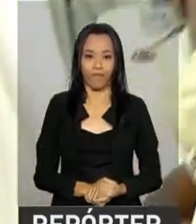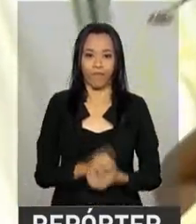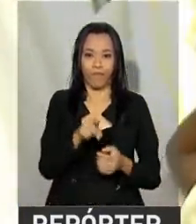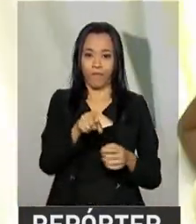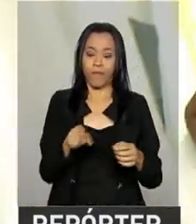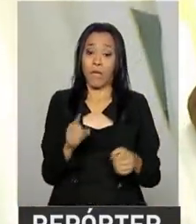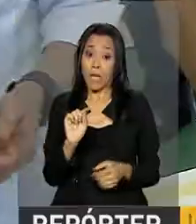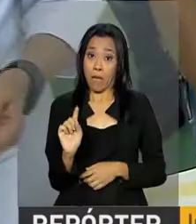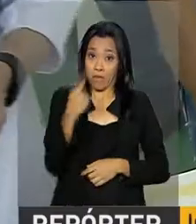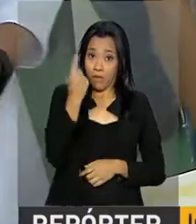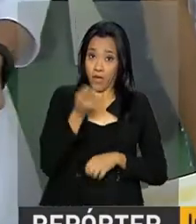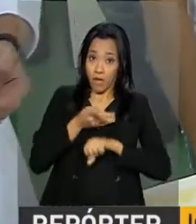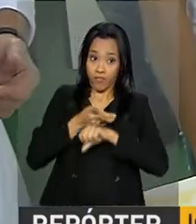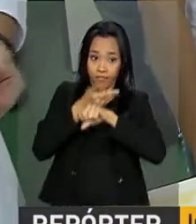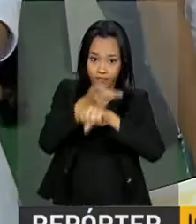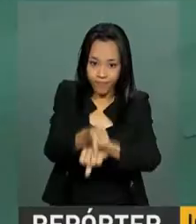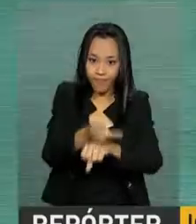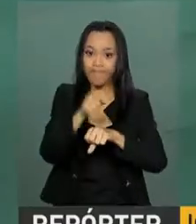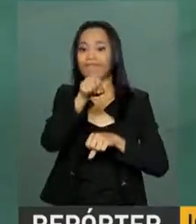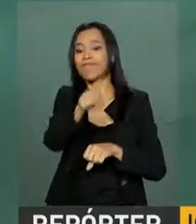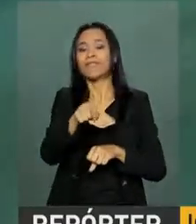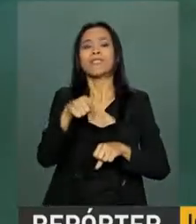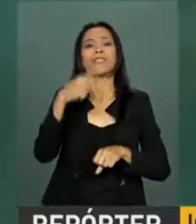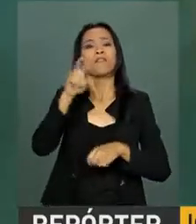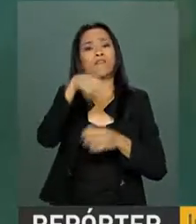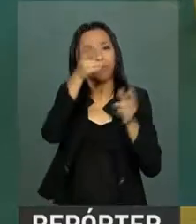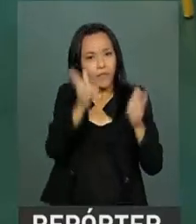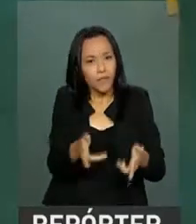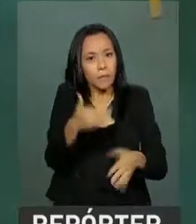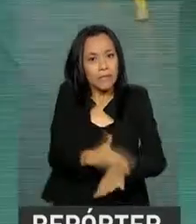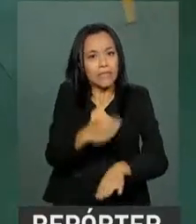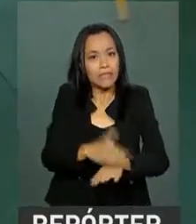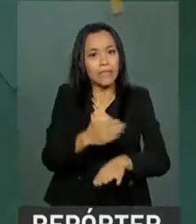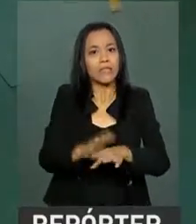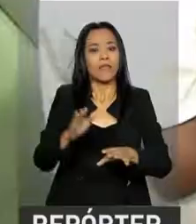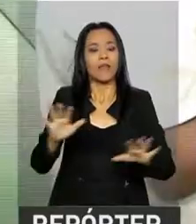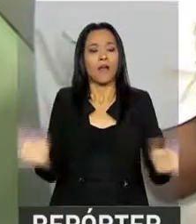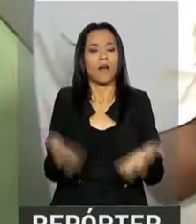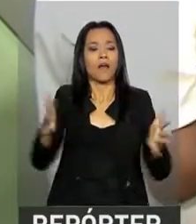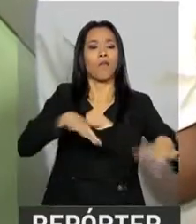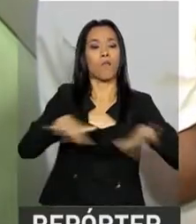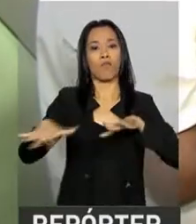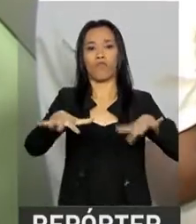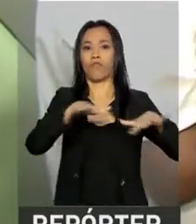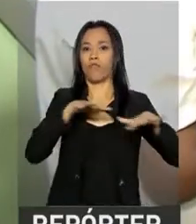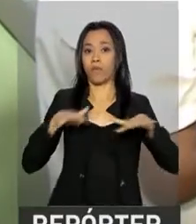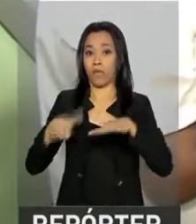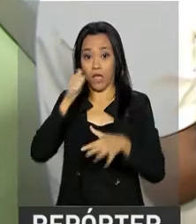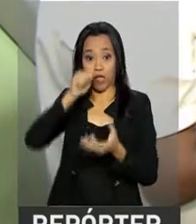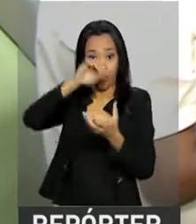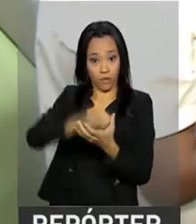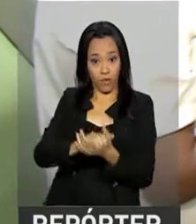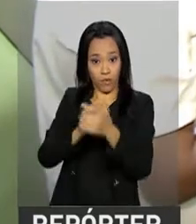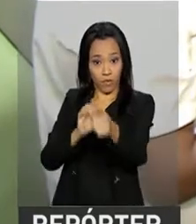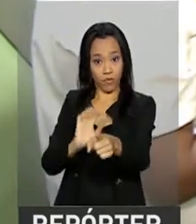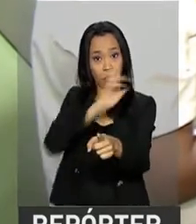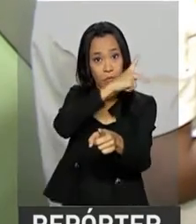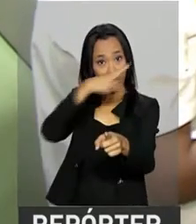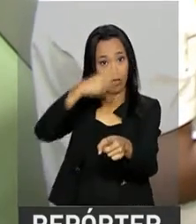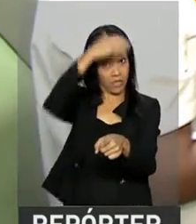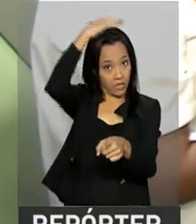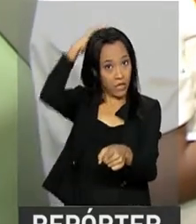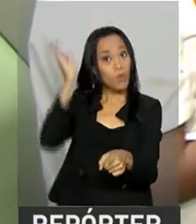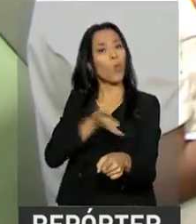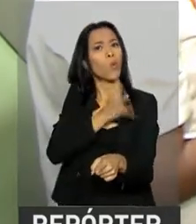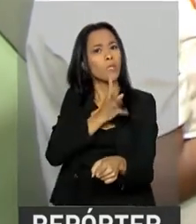primeira consulta a internação as atividades que incentivam o movimento a primeira dama marcela temer conheceu o passo a passo